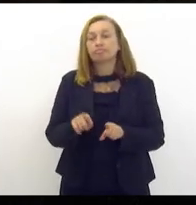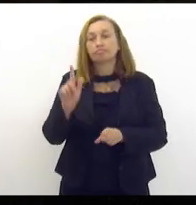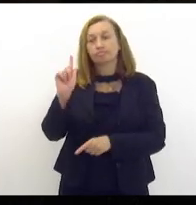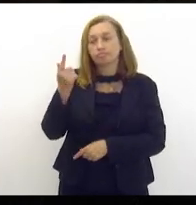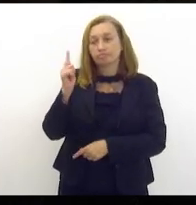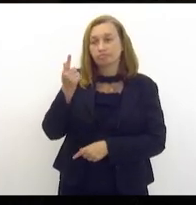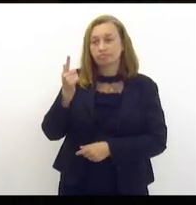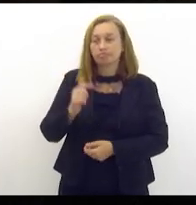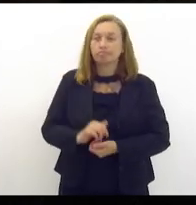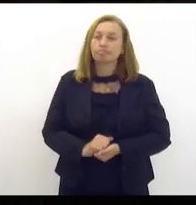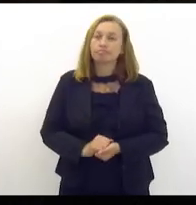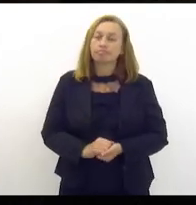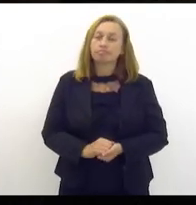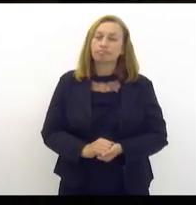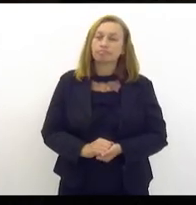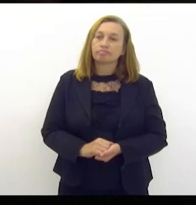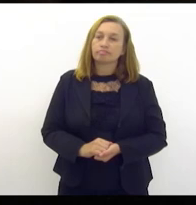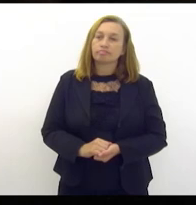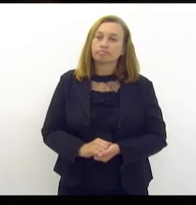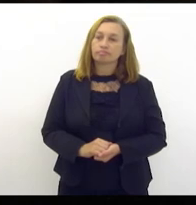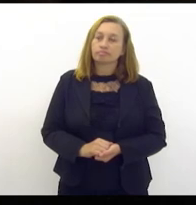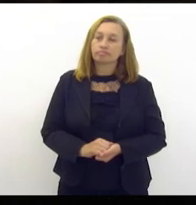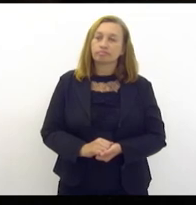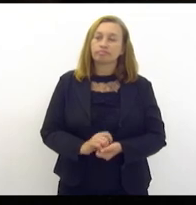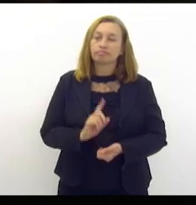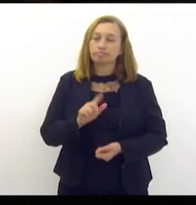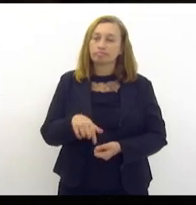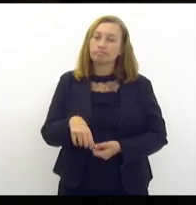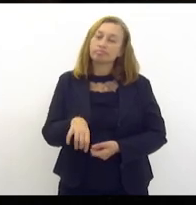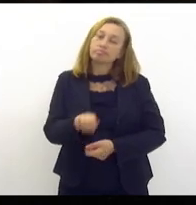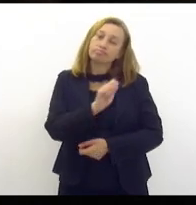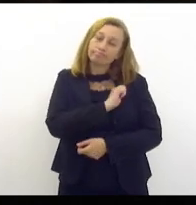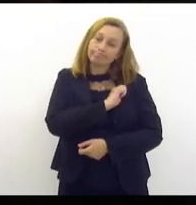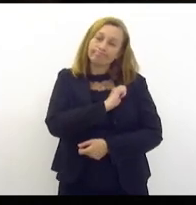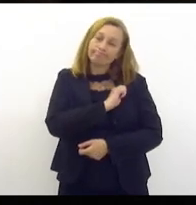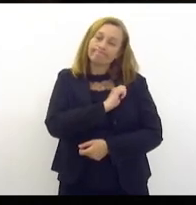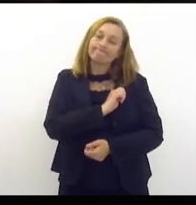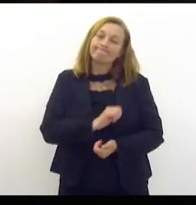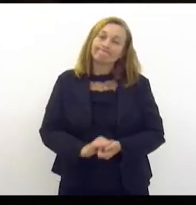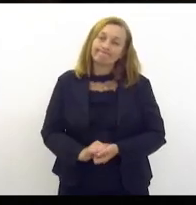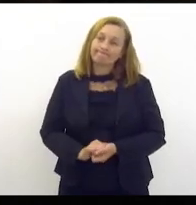Goiás, é um regime de recuperação fiscal